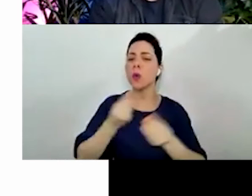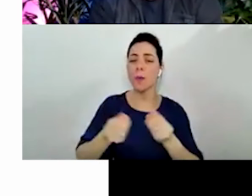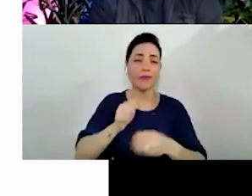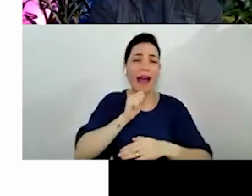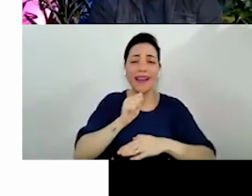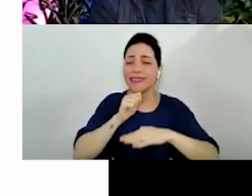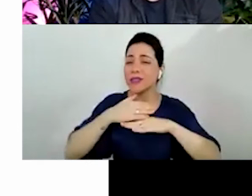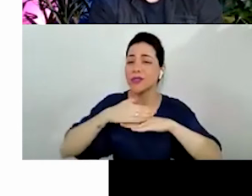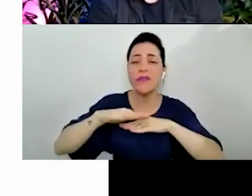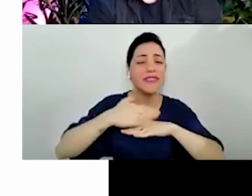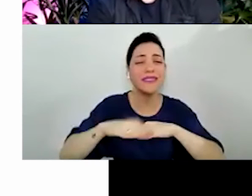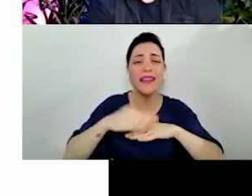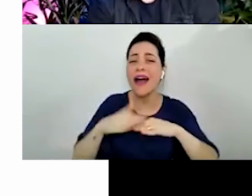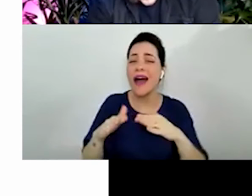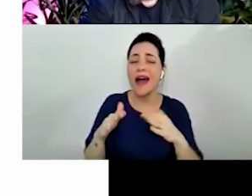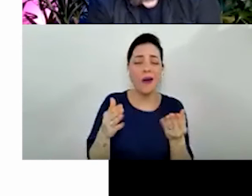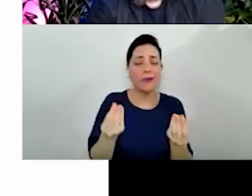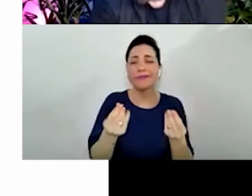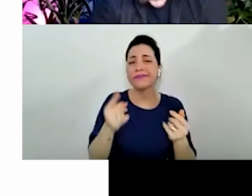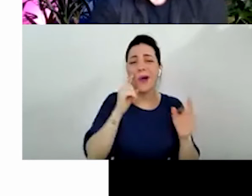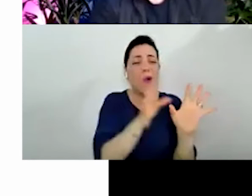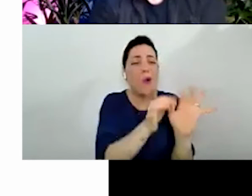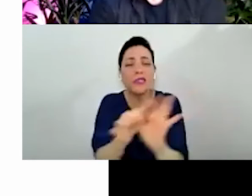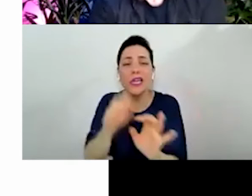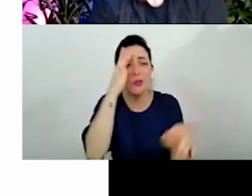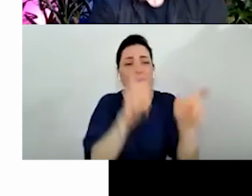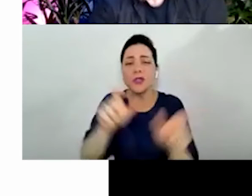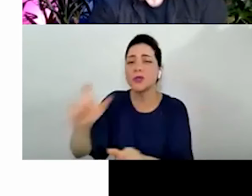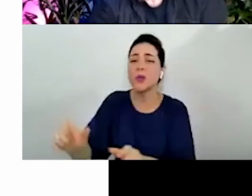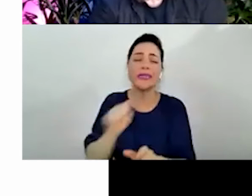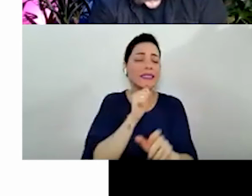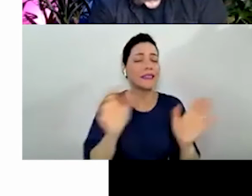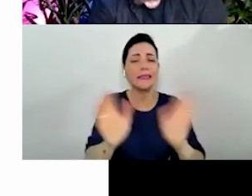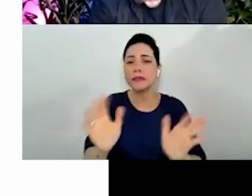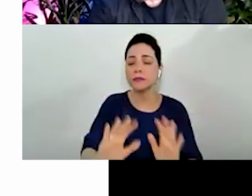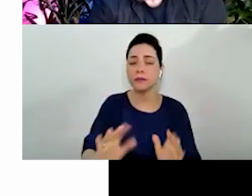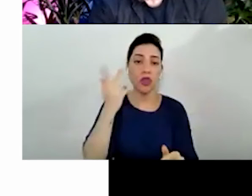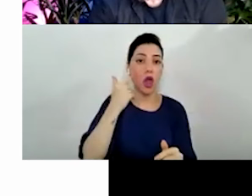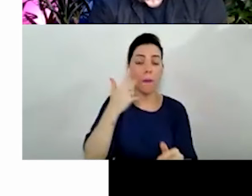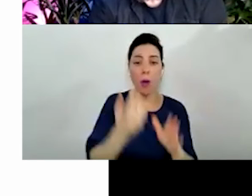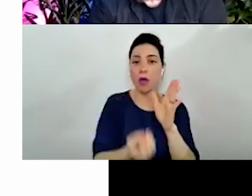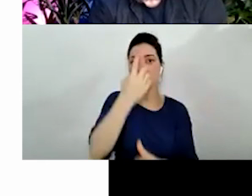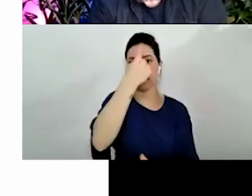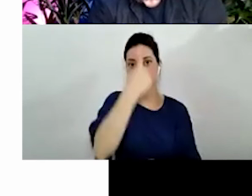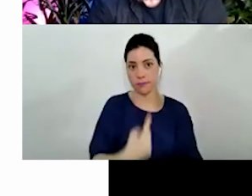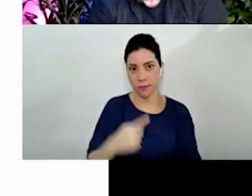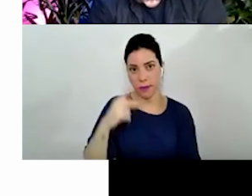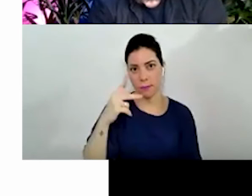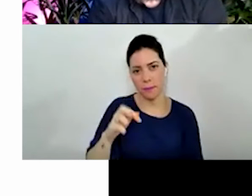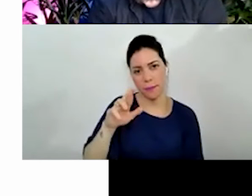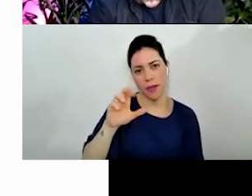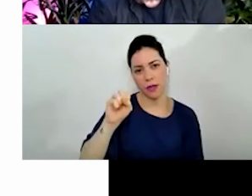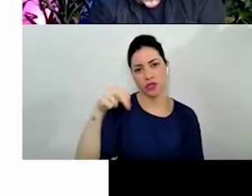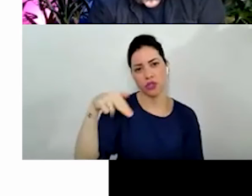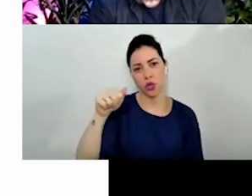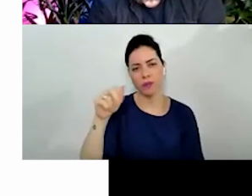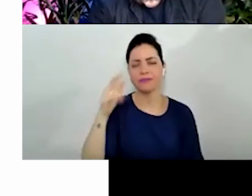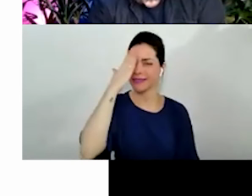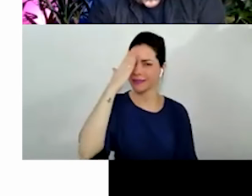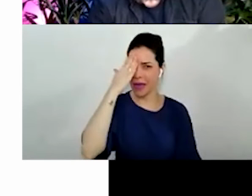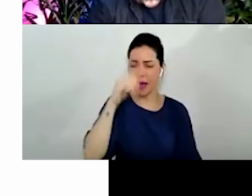e não necessariamente analisando o contexto de todas as pessoas normalmente se criam personas específicas mesmo que o produto não seja